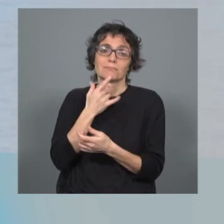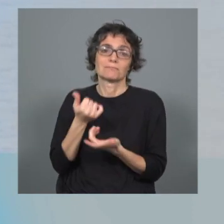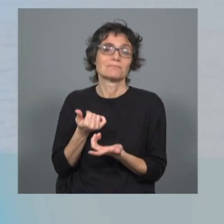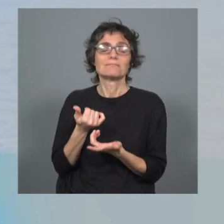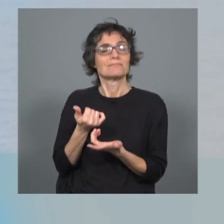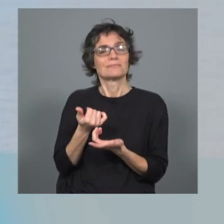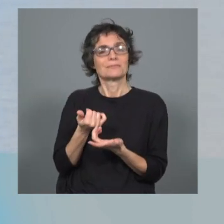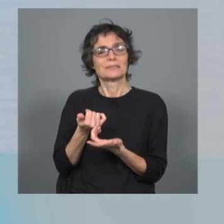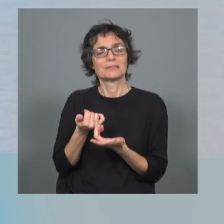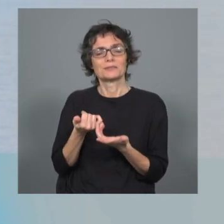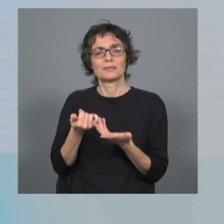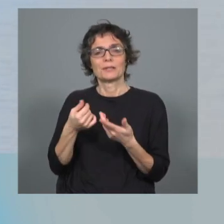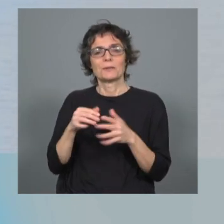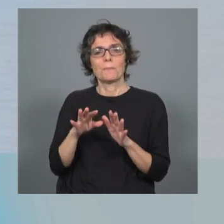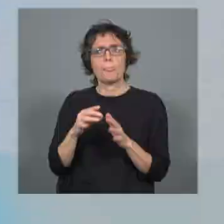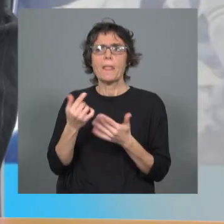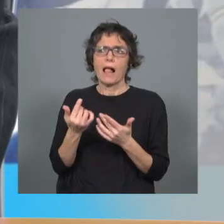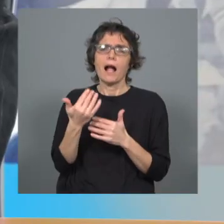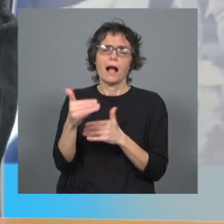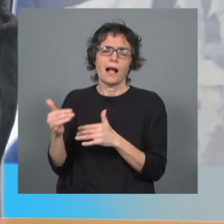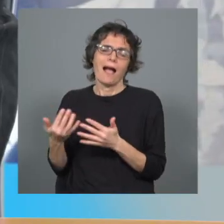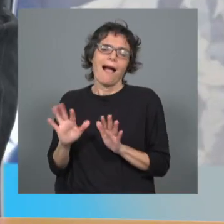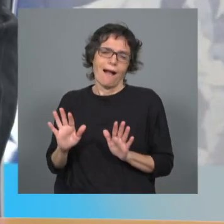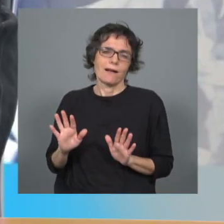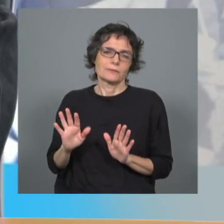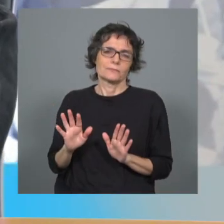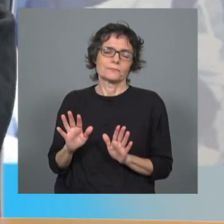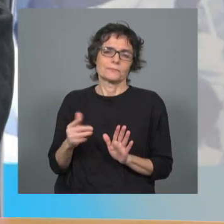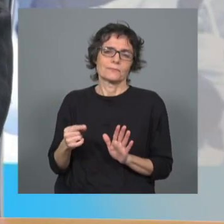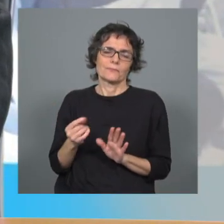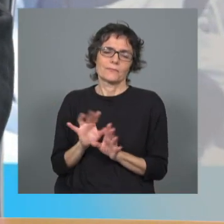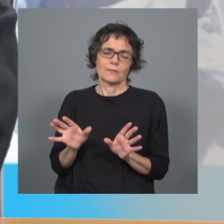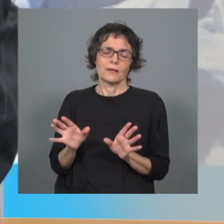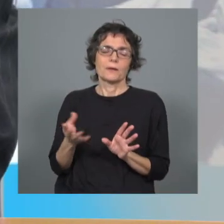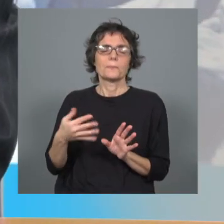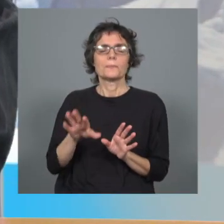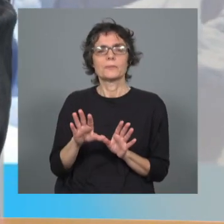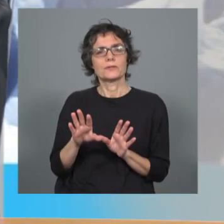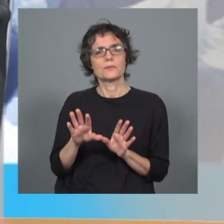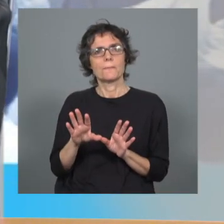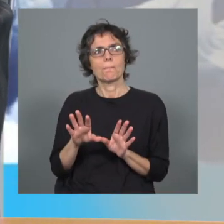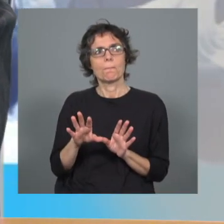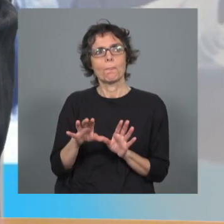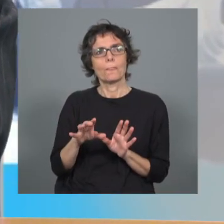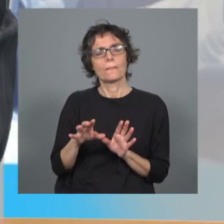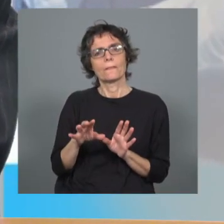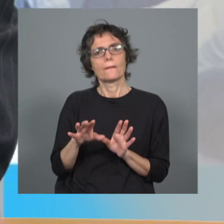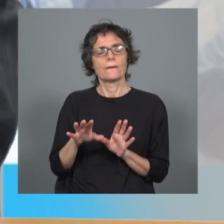dessas vivências. Sim. Algumas limitações, mas creio que algumas limitações que têm